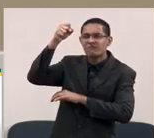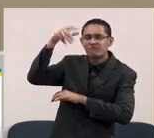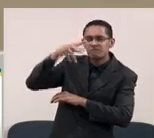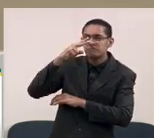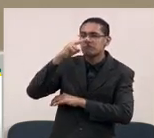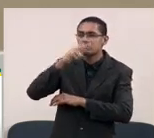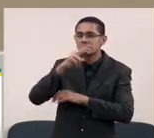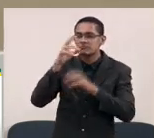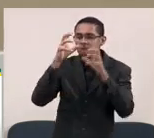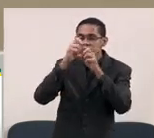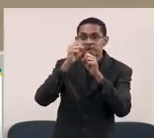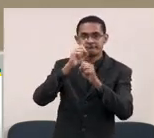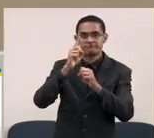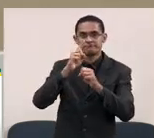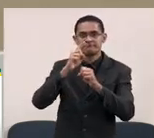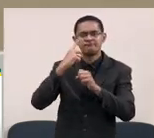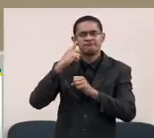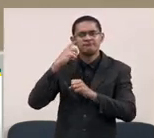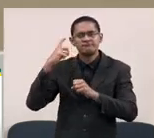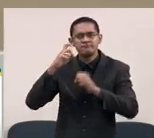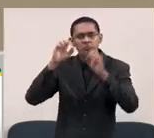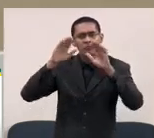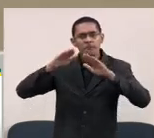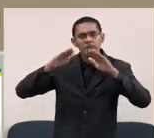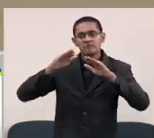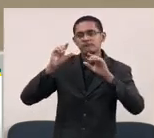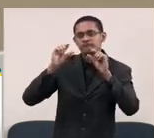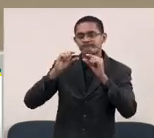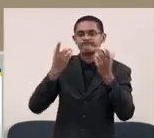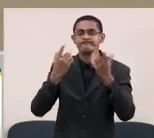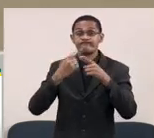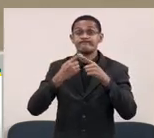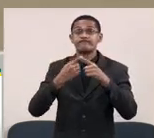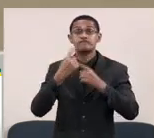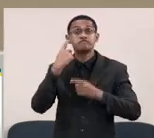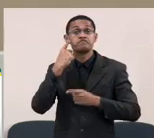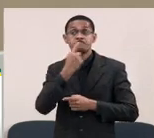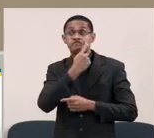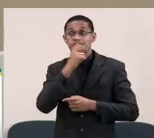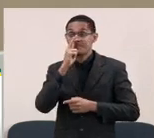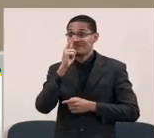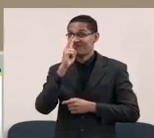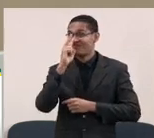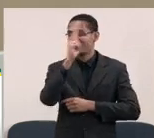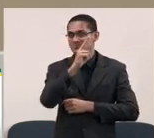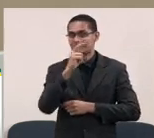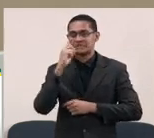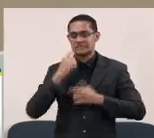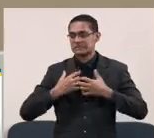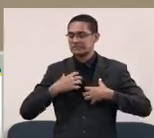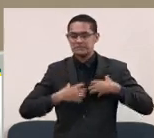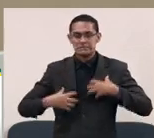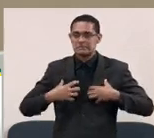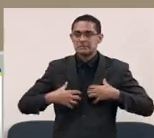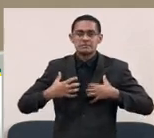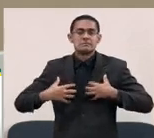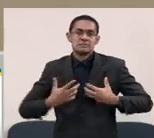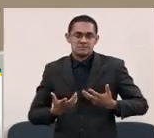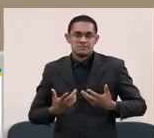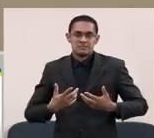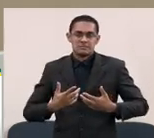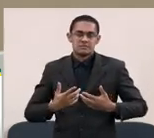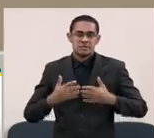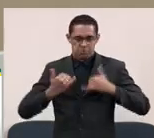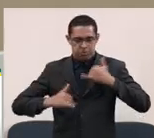escuro, com o som mais baixo, porque o som muito alto angustia, agonia as